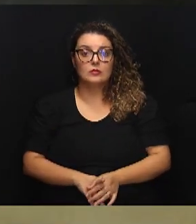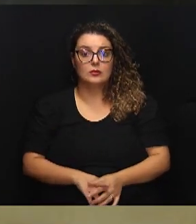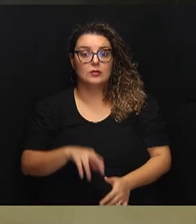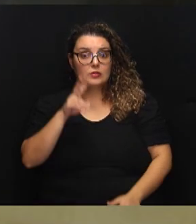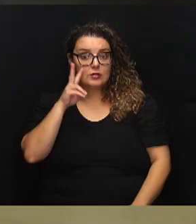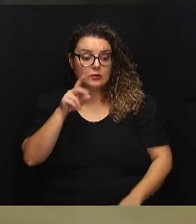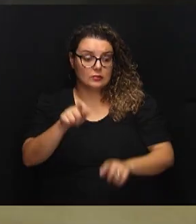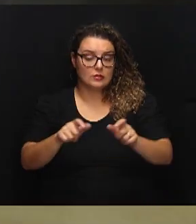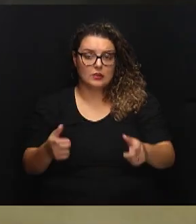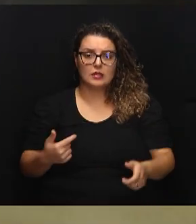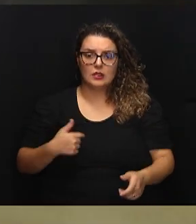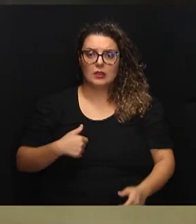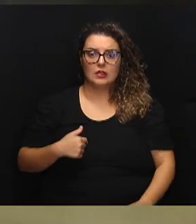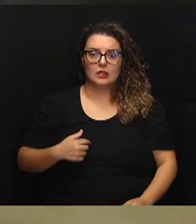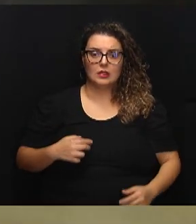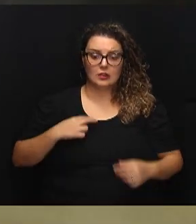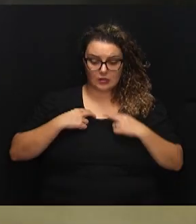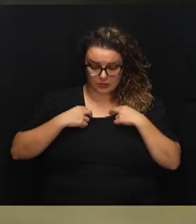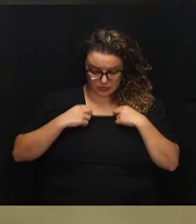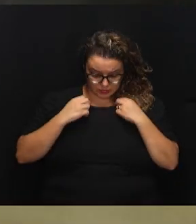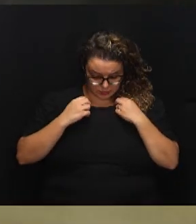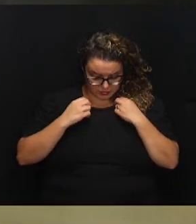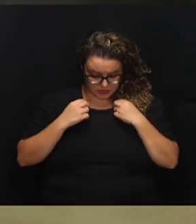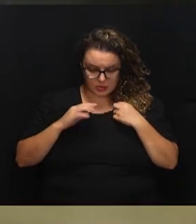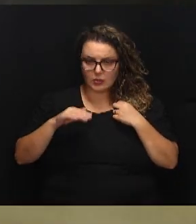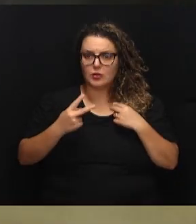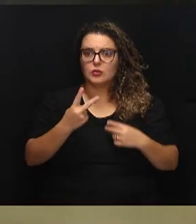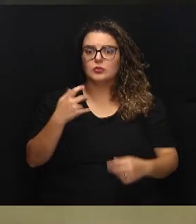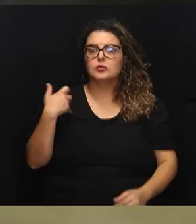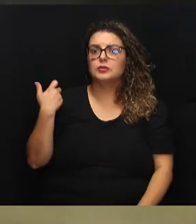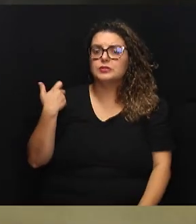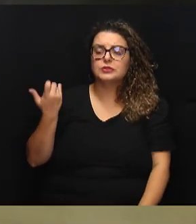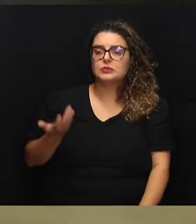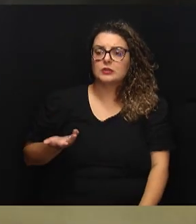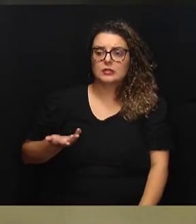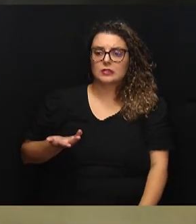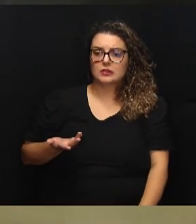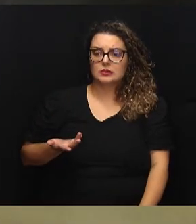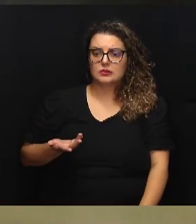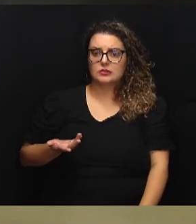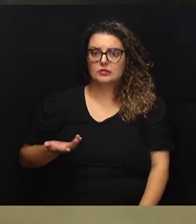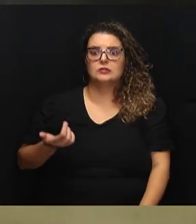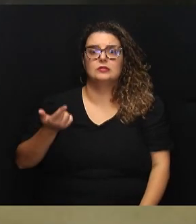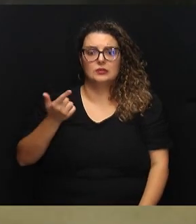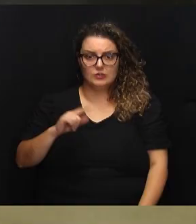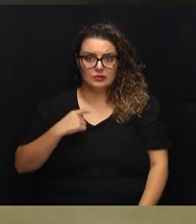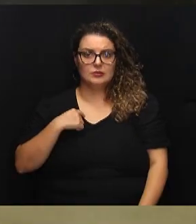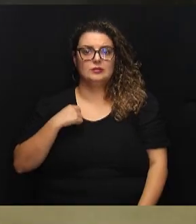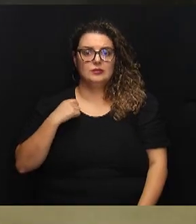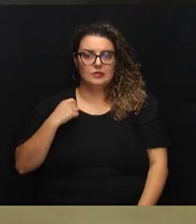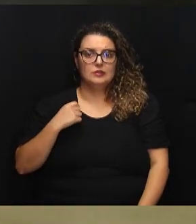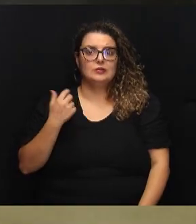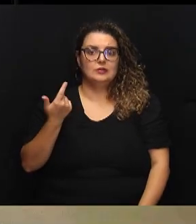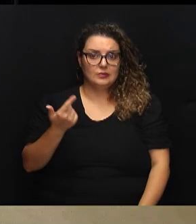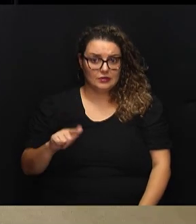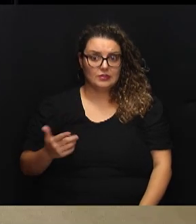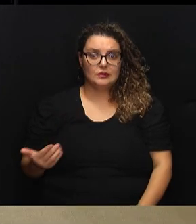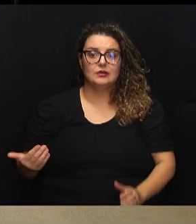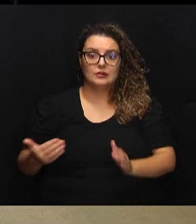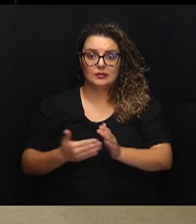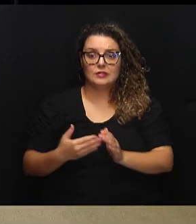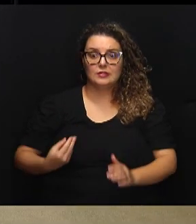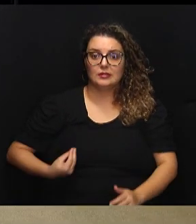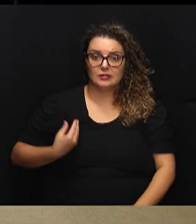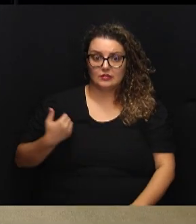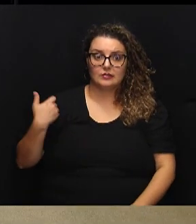que falam: "Eu ganhei essa camisa quando eu tinha 2 anos", né, e segue com a mesma camisa até a vida